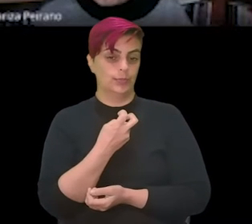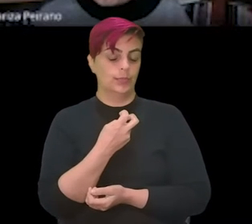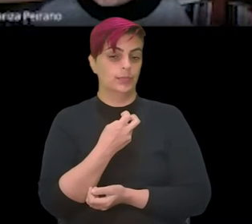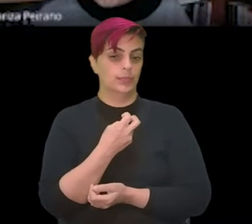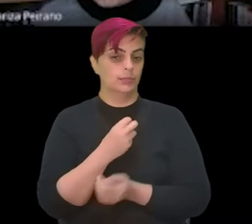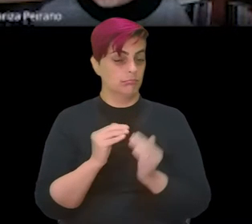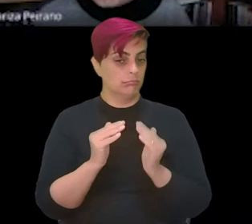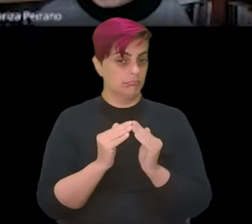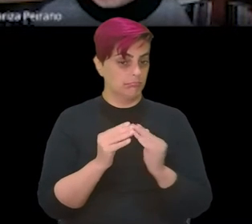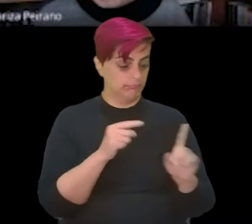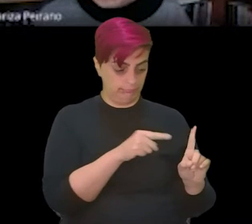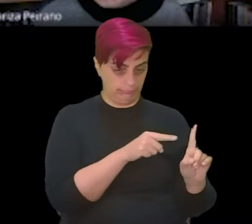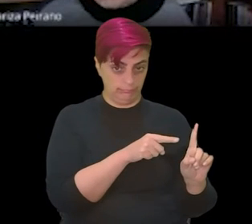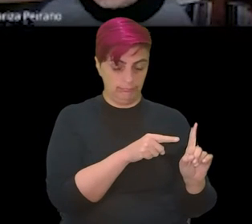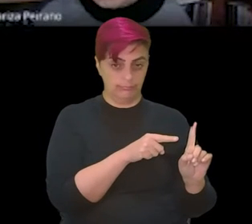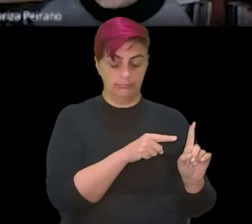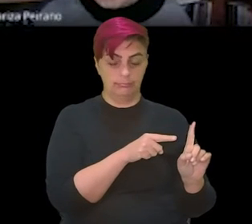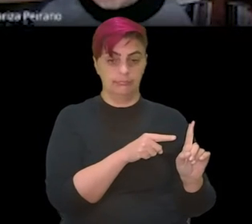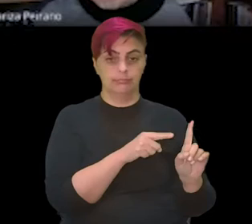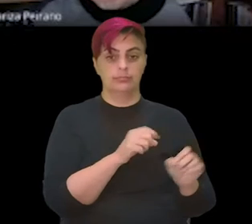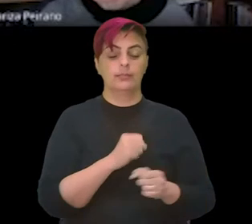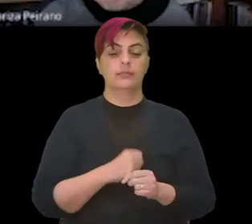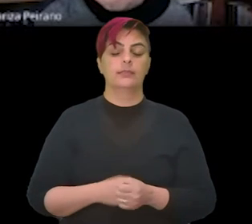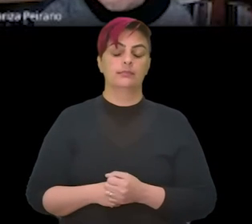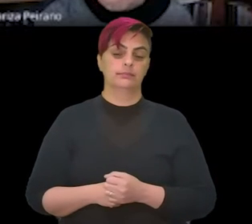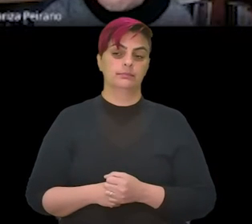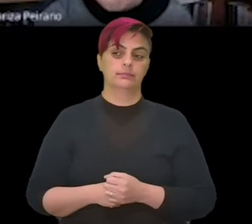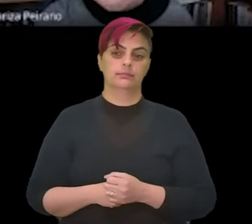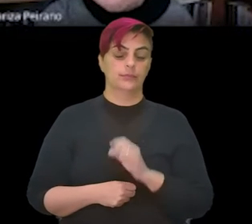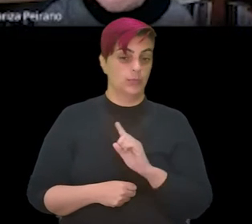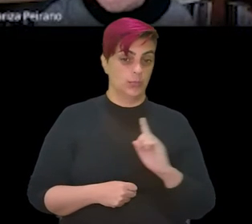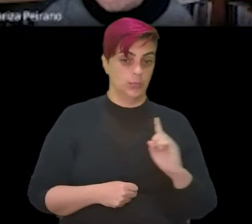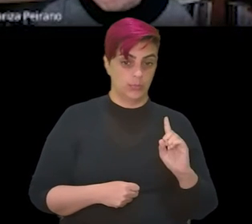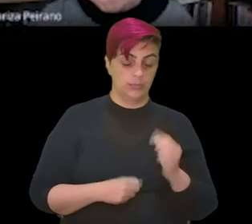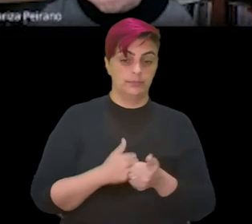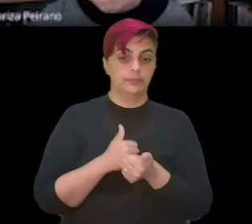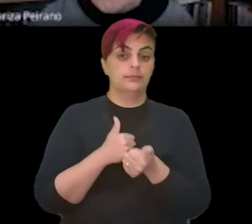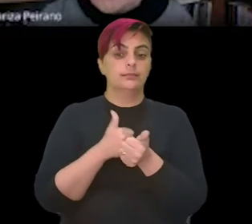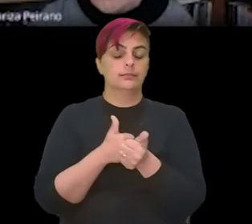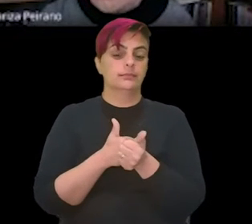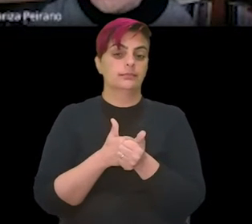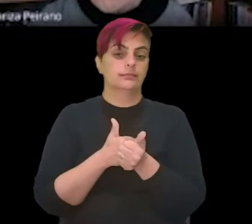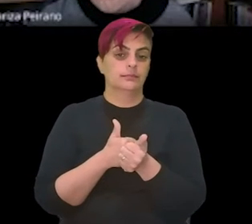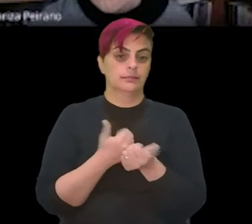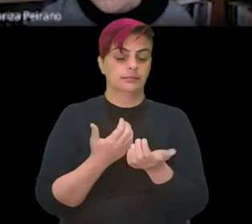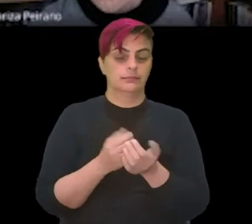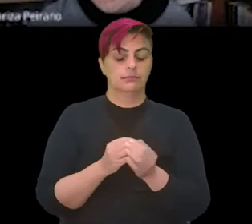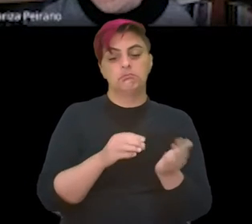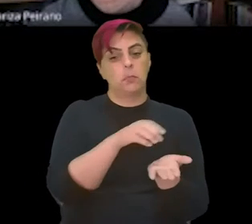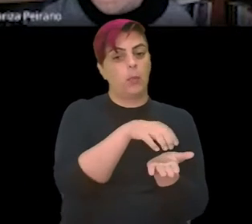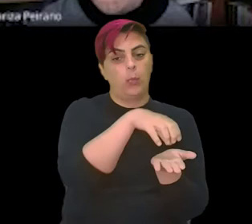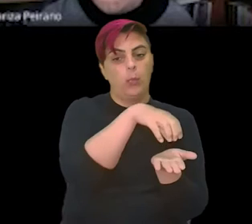a tenda de Malinowski, né? À direita, mas bem perto das